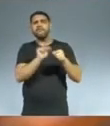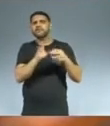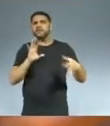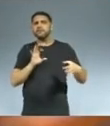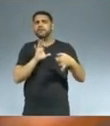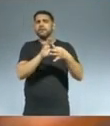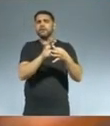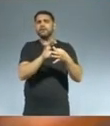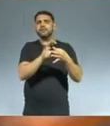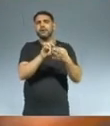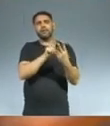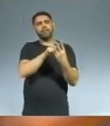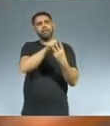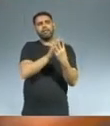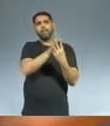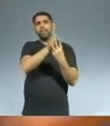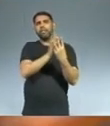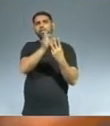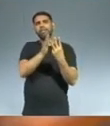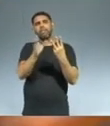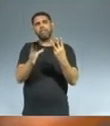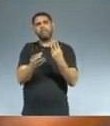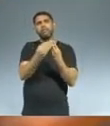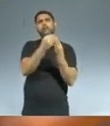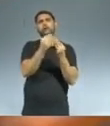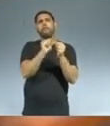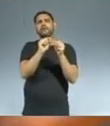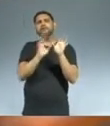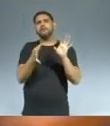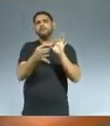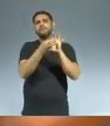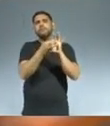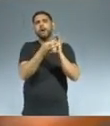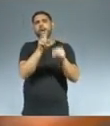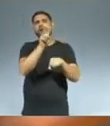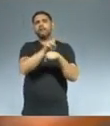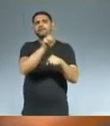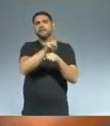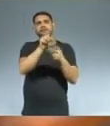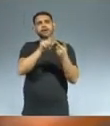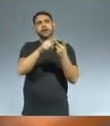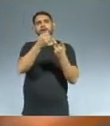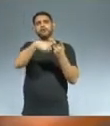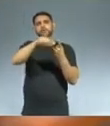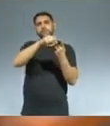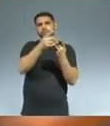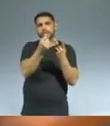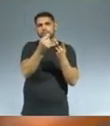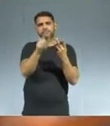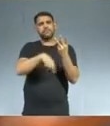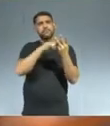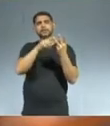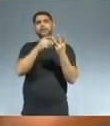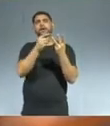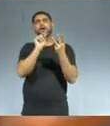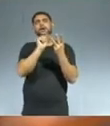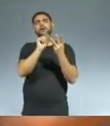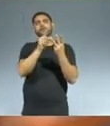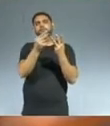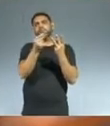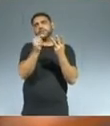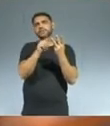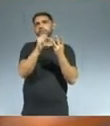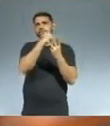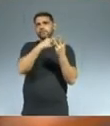essa integração entre esses três atores que agência entre essas três áreas A Conservação a questão sócio-econômica EA